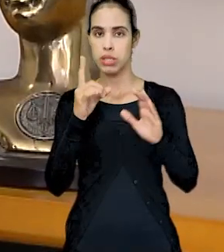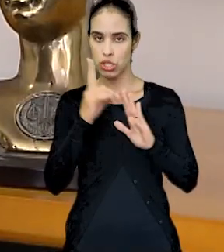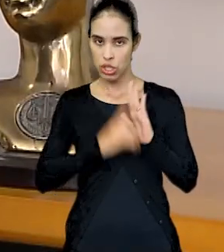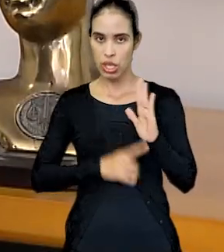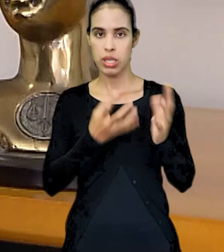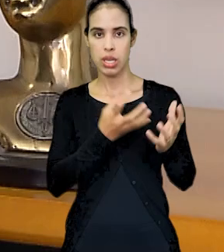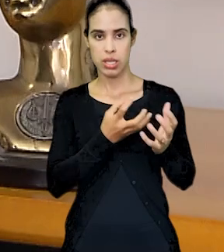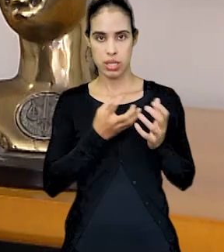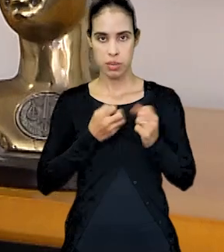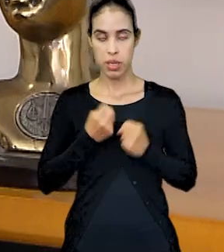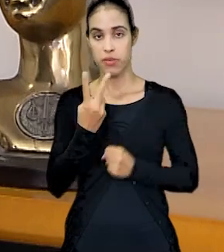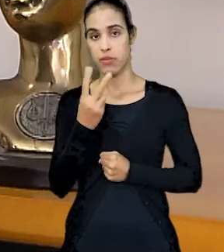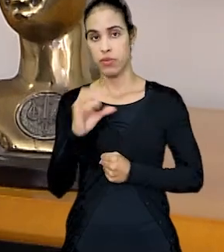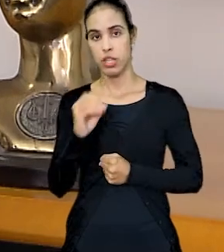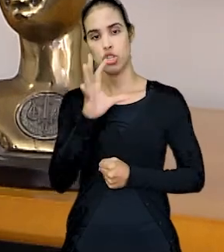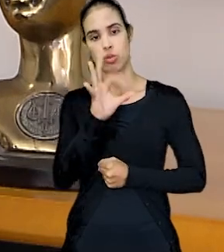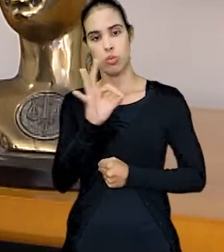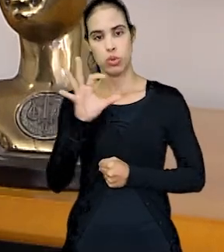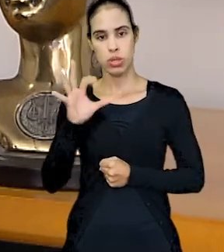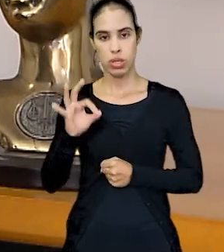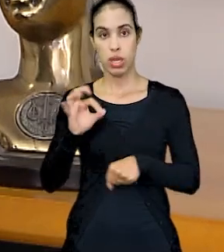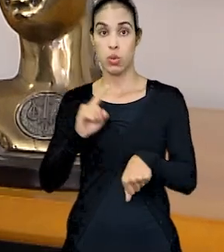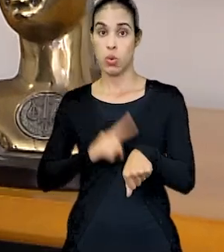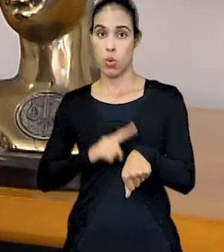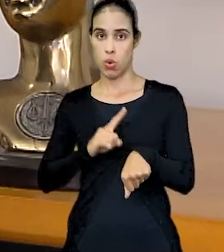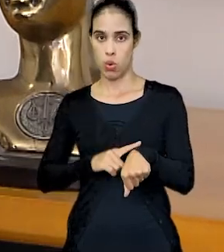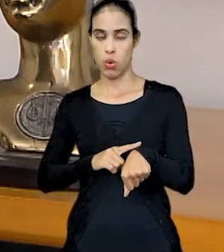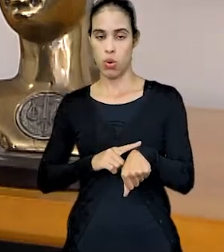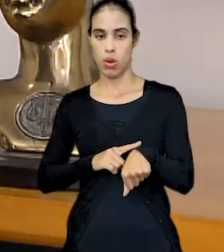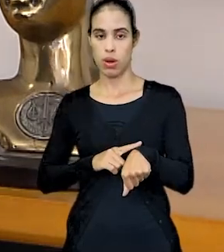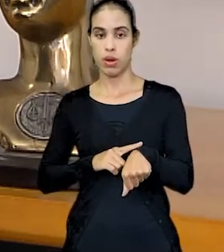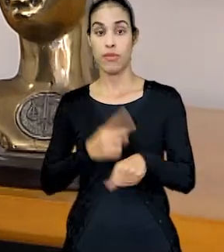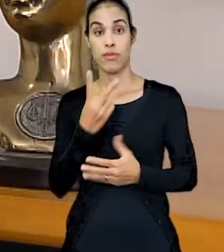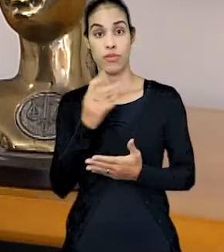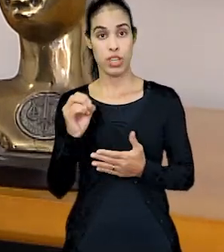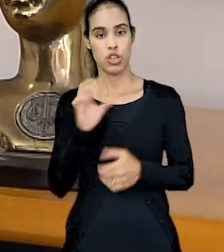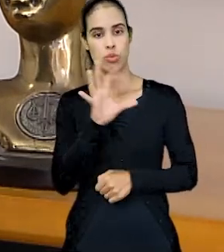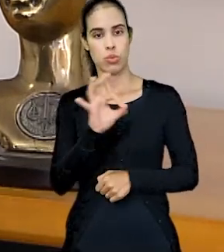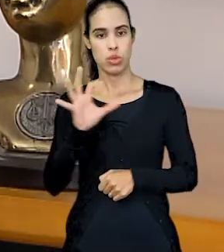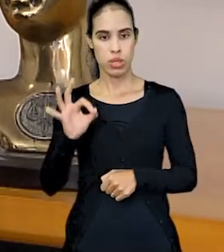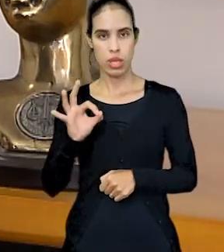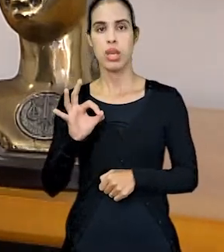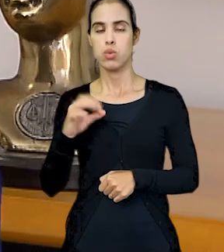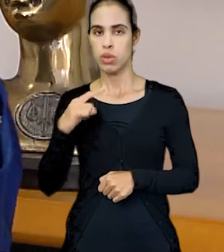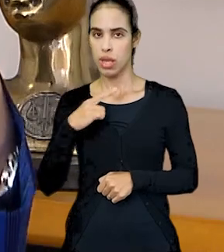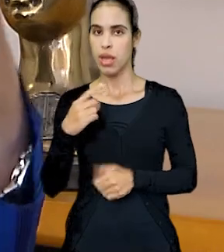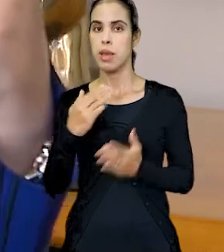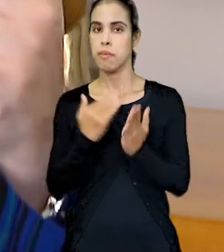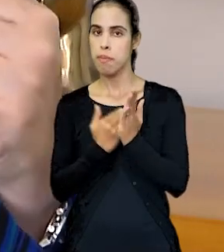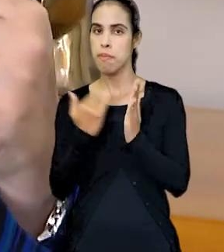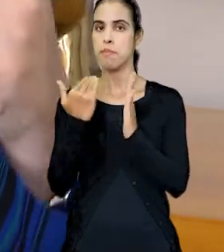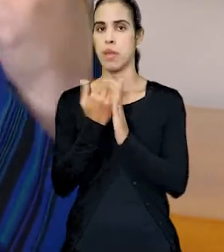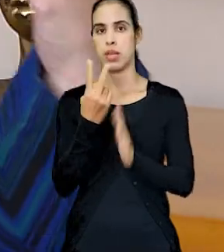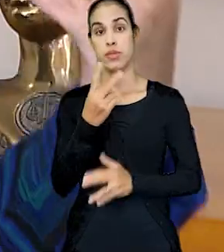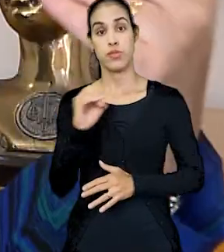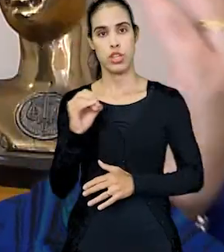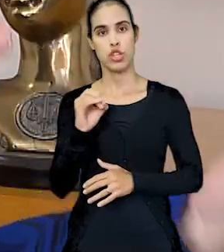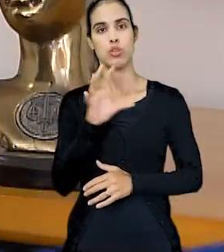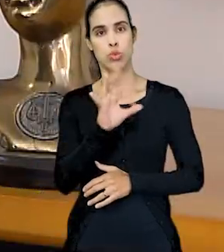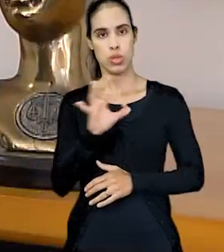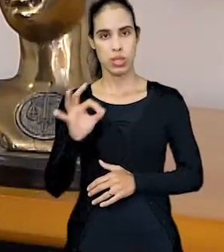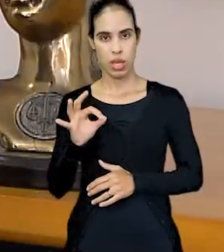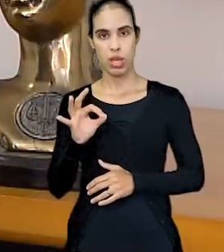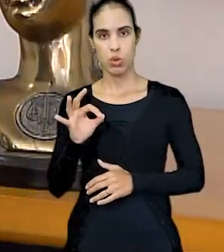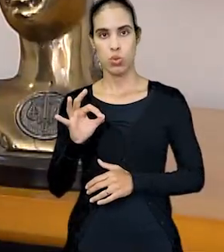receber um adicional de 20% sobre o valor da hora. Então, a hora dele vale mais 20% do que a hora